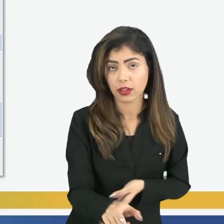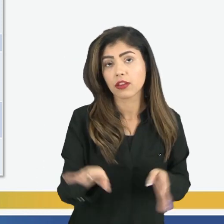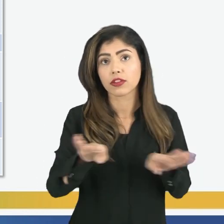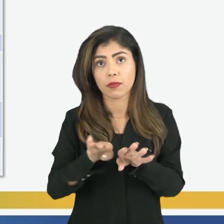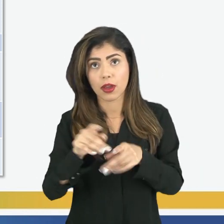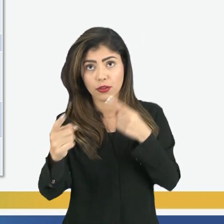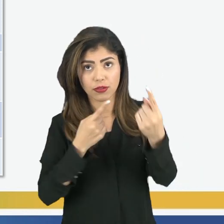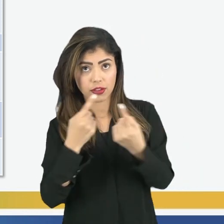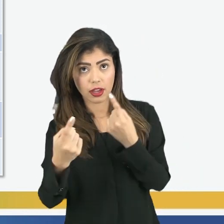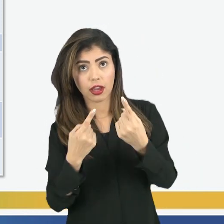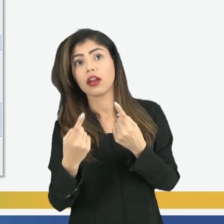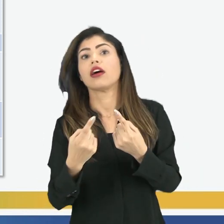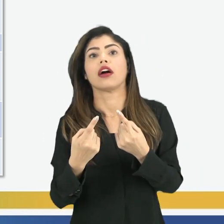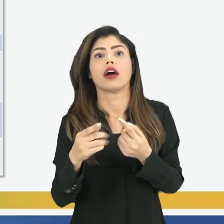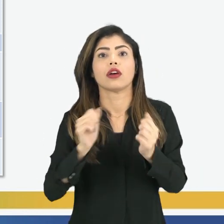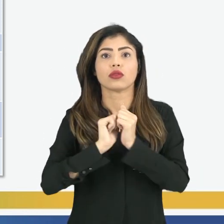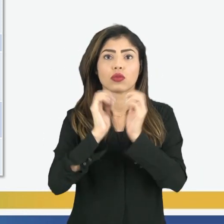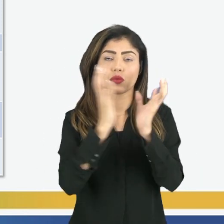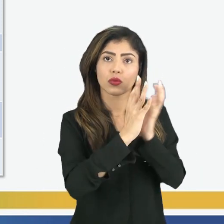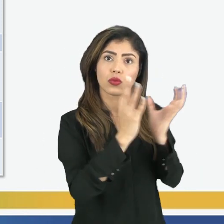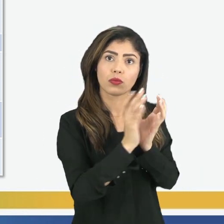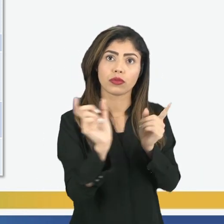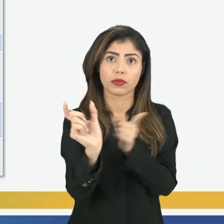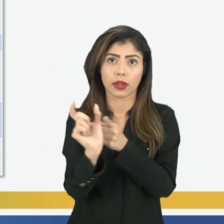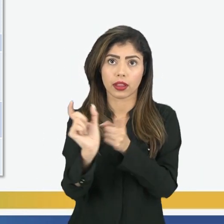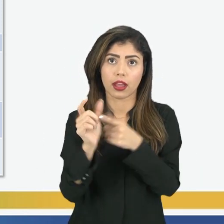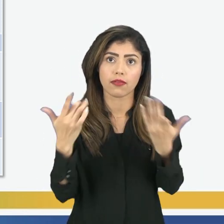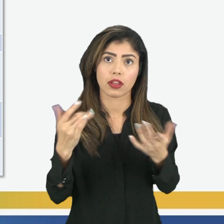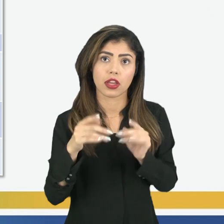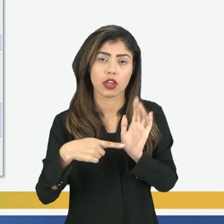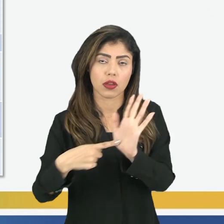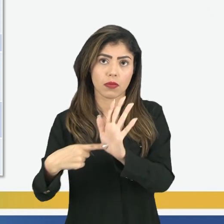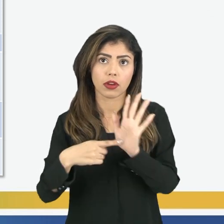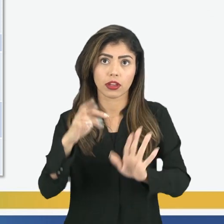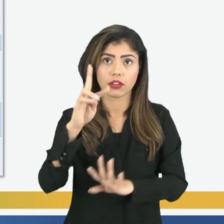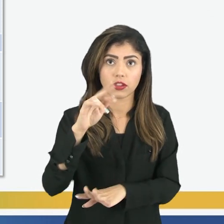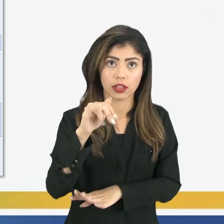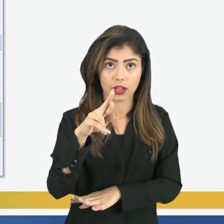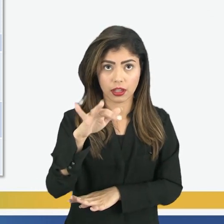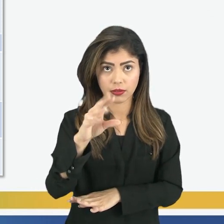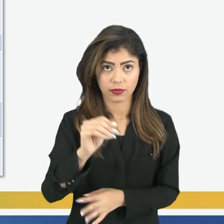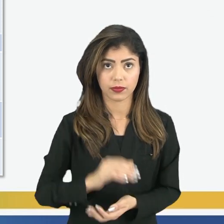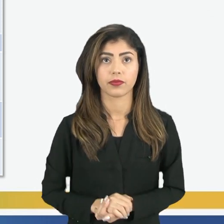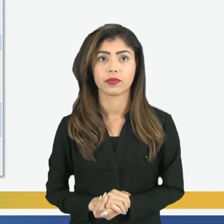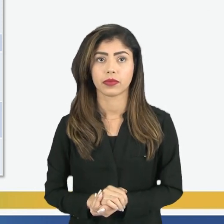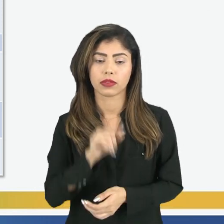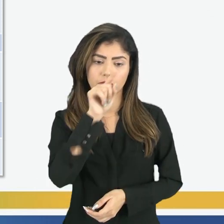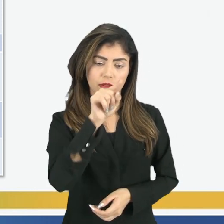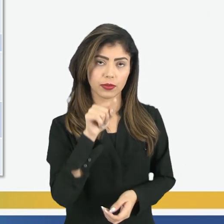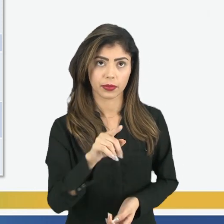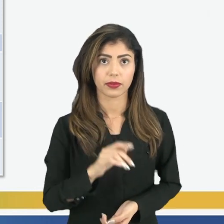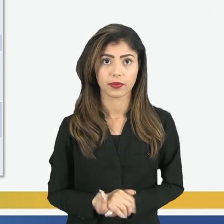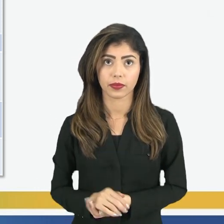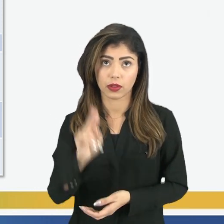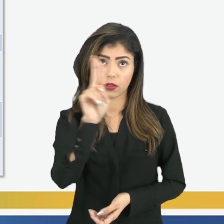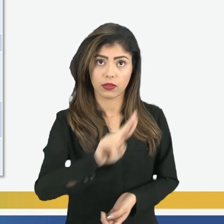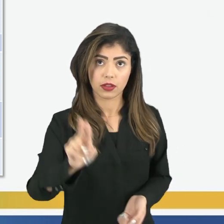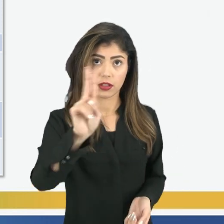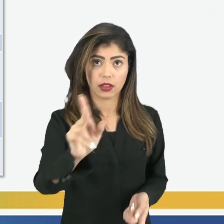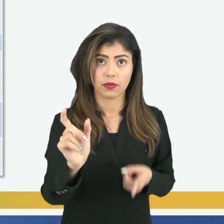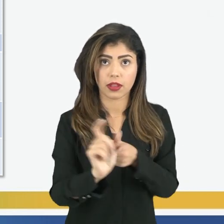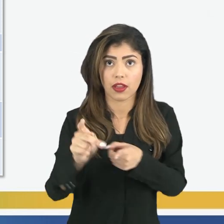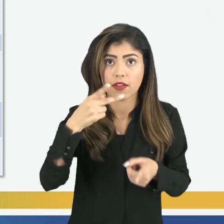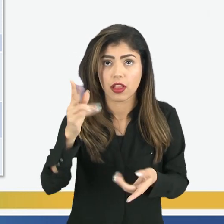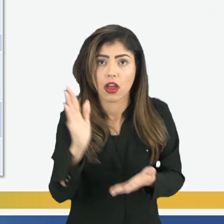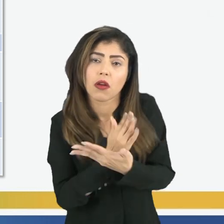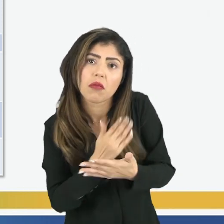nos diálogos, une grupo de palavras que indicam itinerários. E os 2 pontos, utilizados para citar a